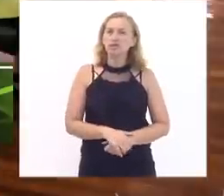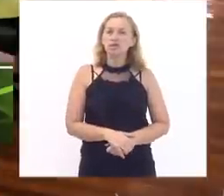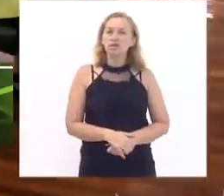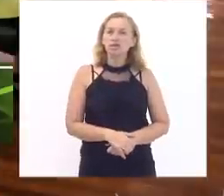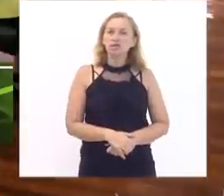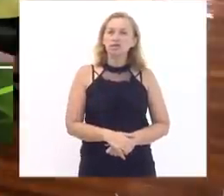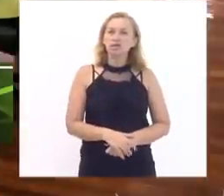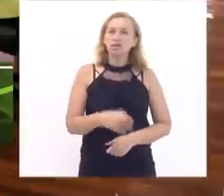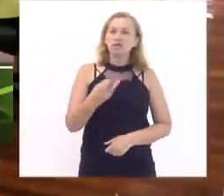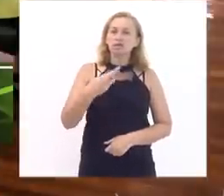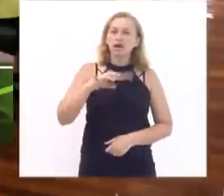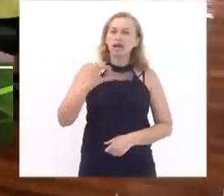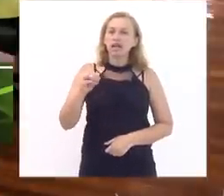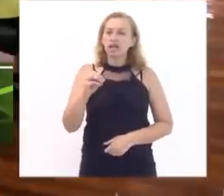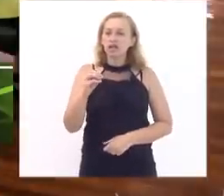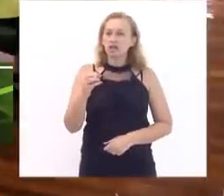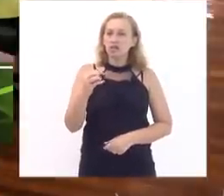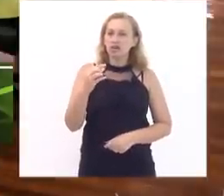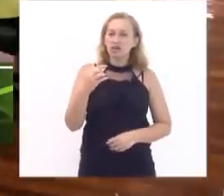É que o Marquinho manda imediato.